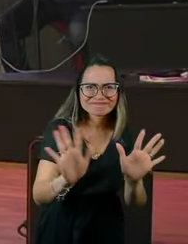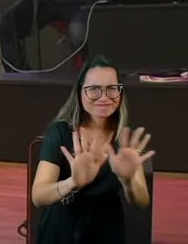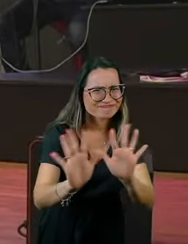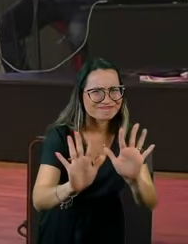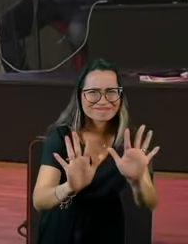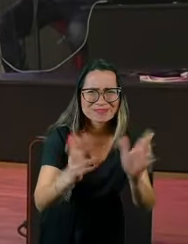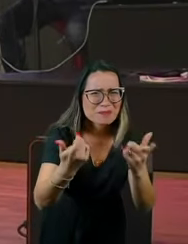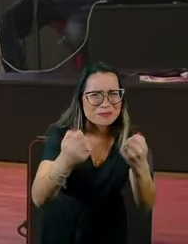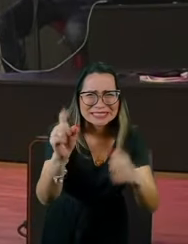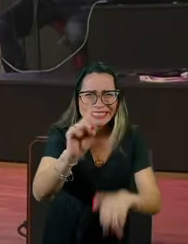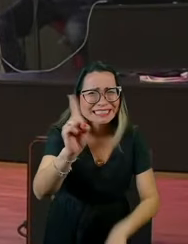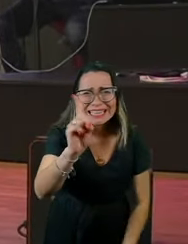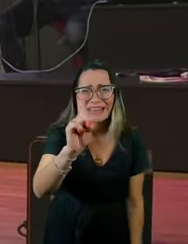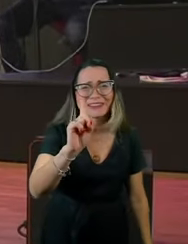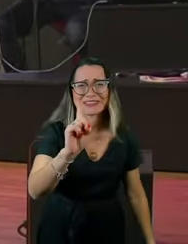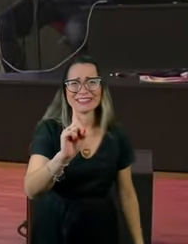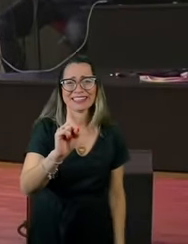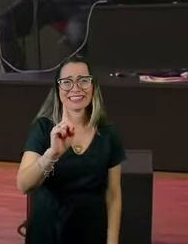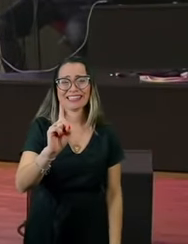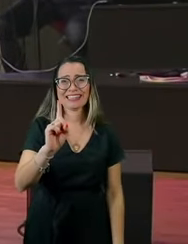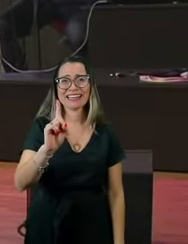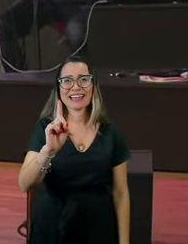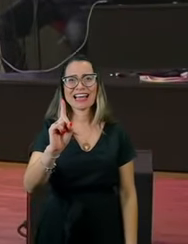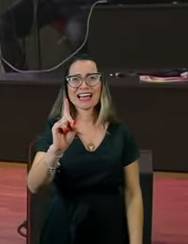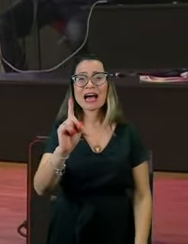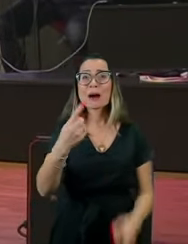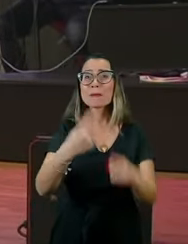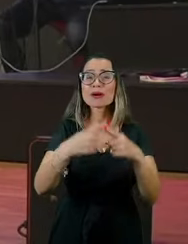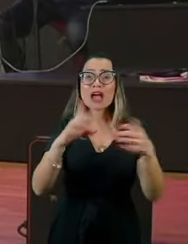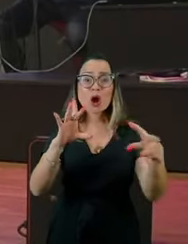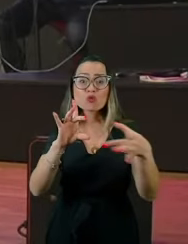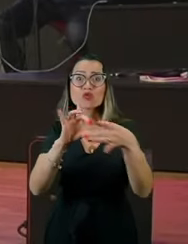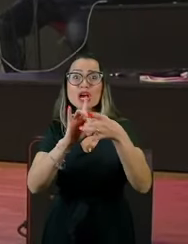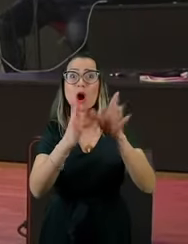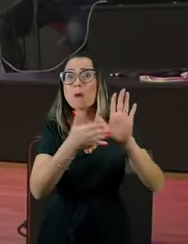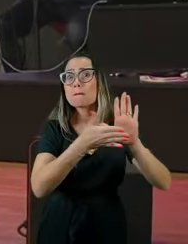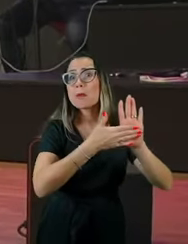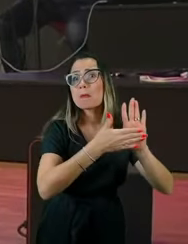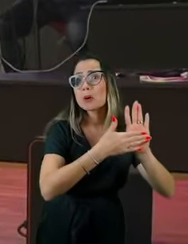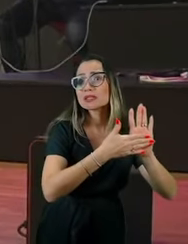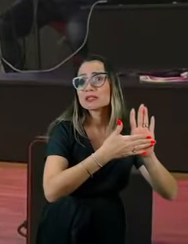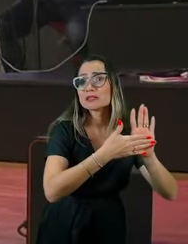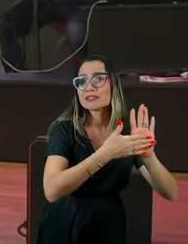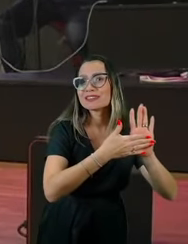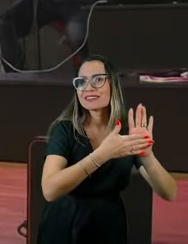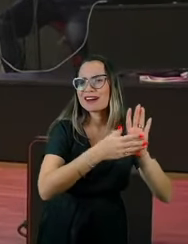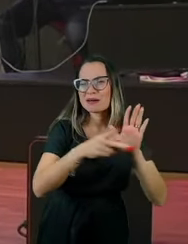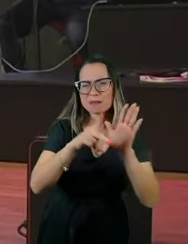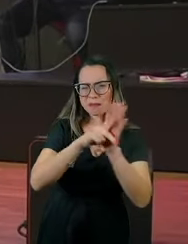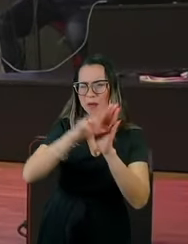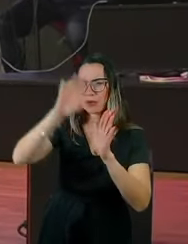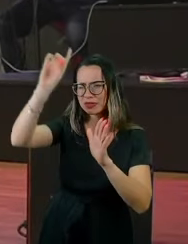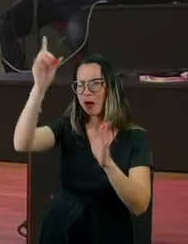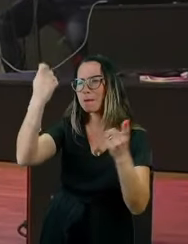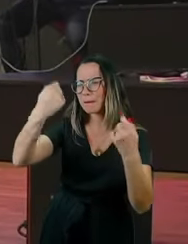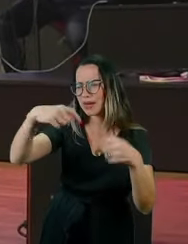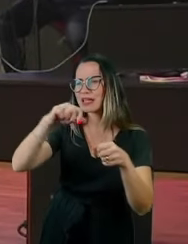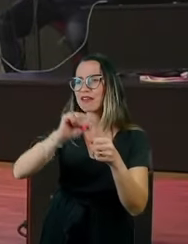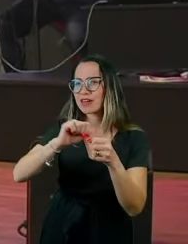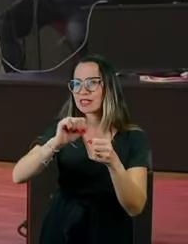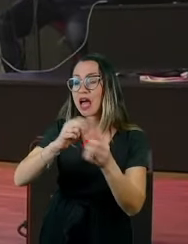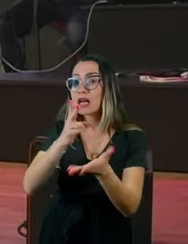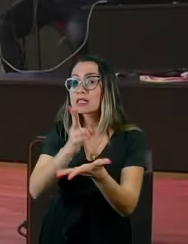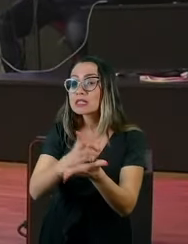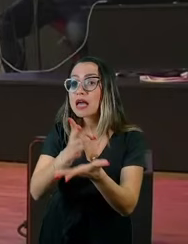disse conchavos ou conexões, contratos ou alianças, propósito ou proposta. Cuidado, sempre escolha